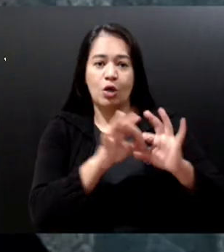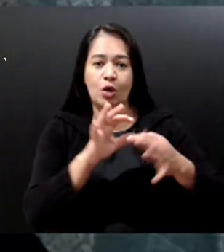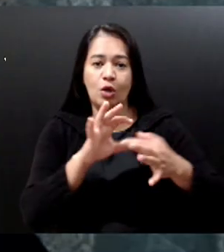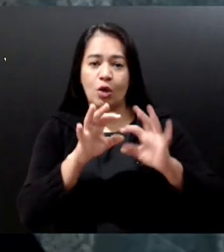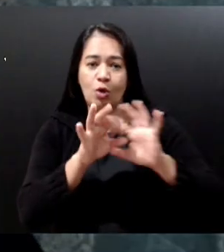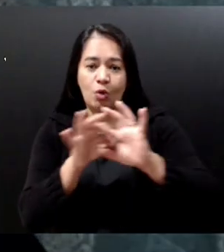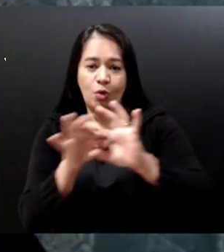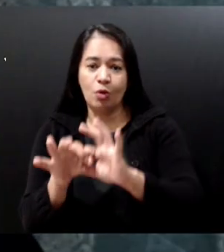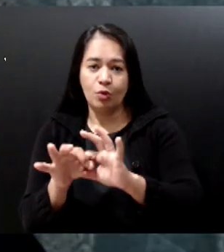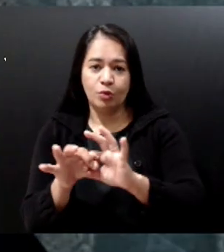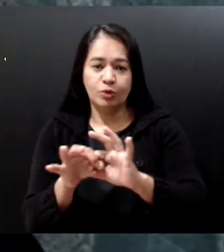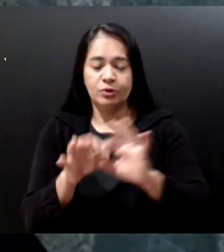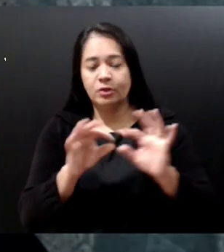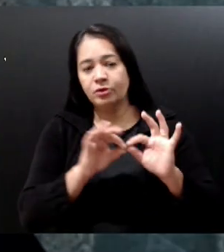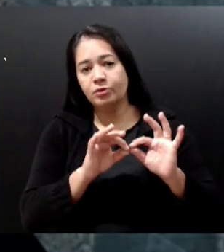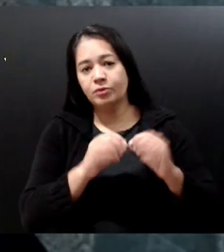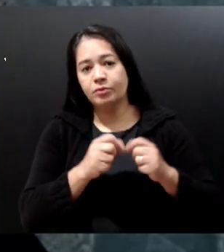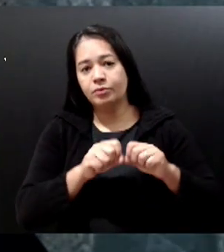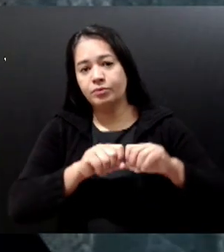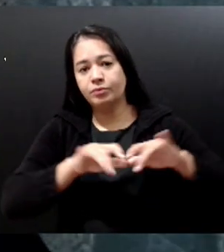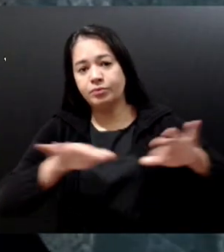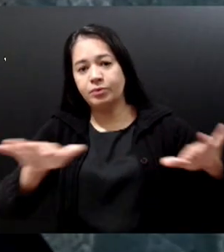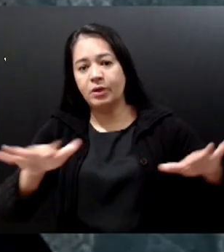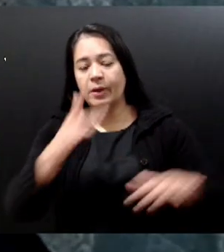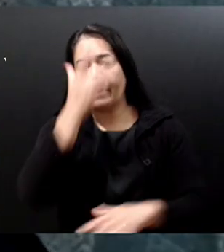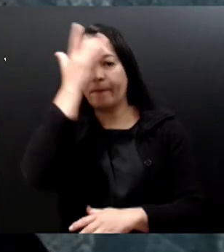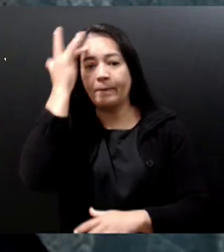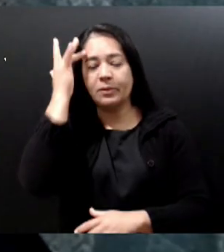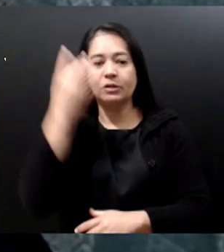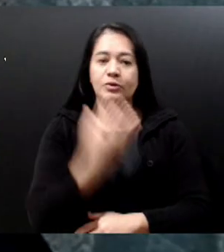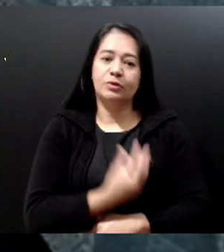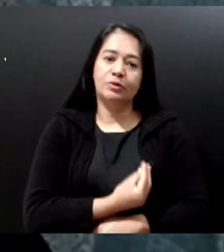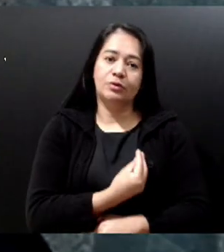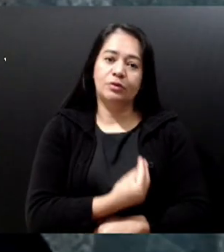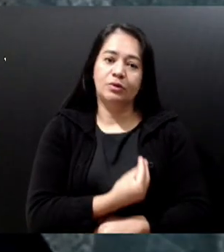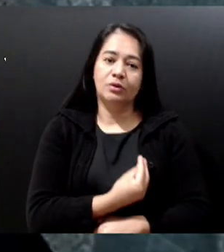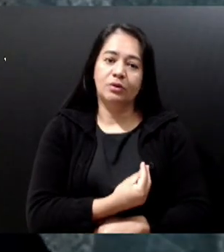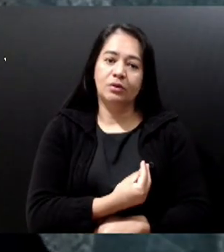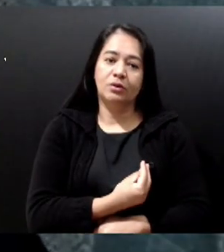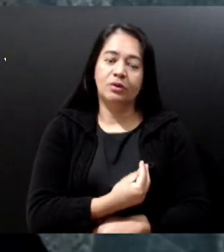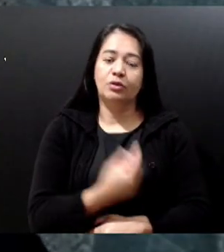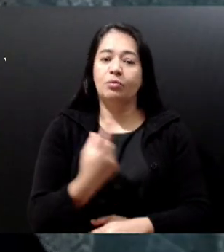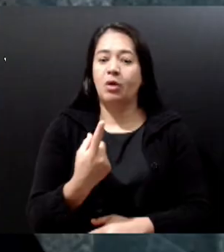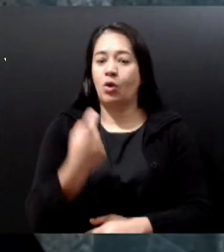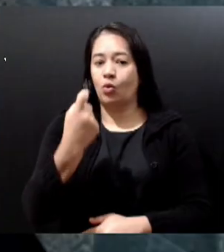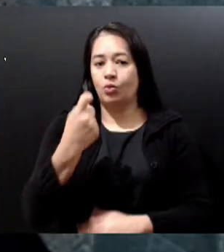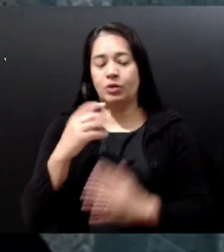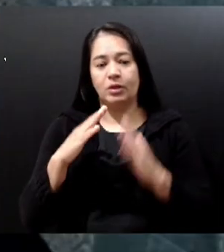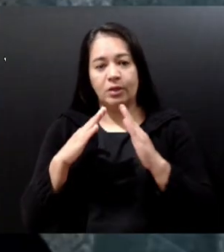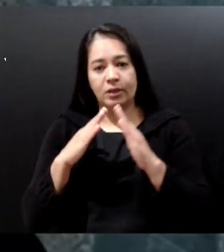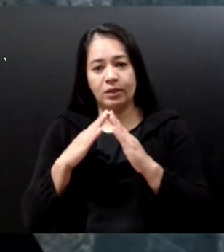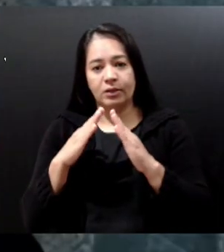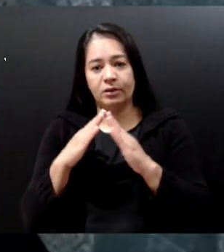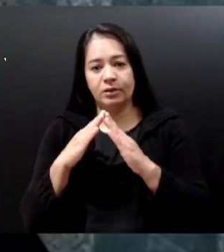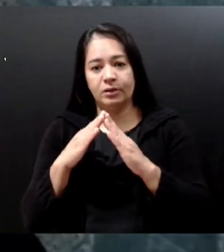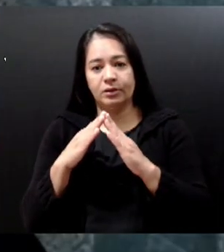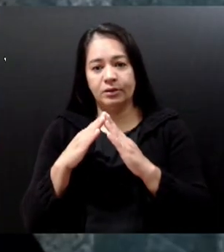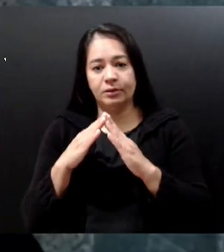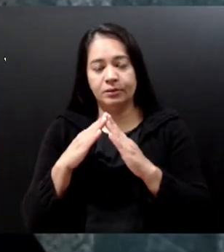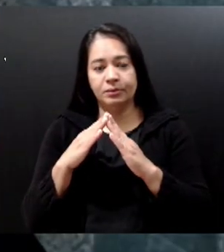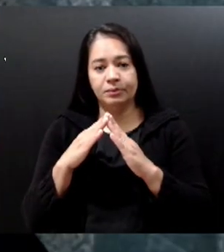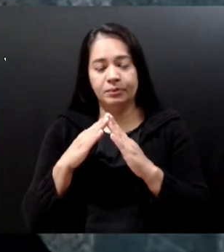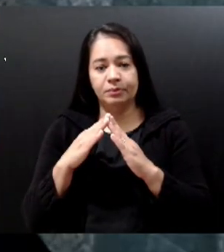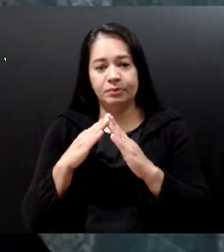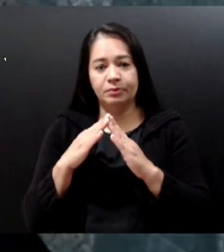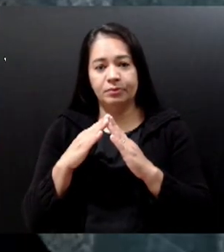que são pessoas que vivem em uma única casa e Tá baixo, para né? se ajudar